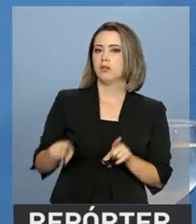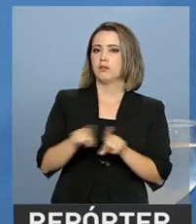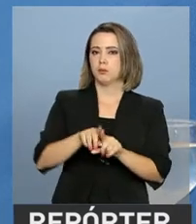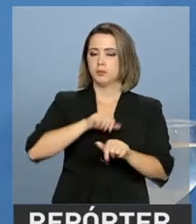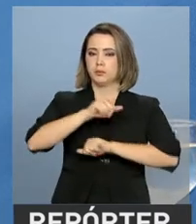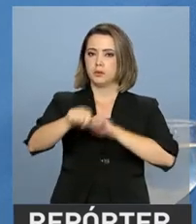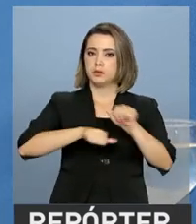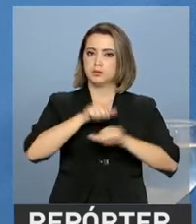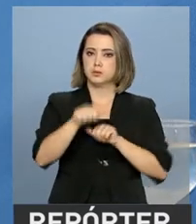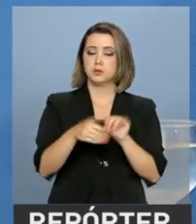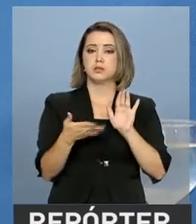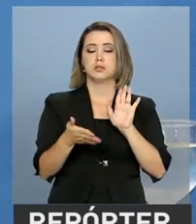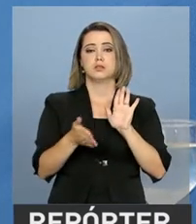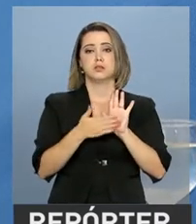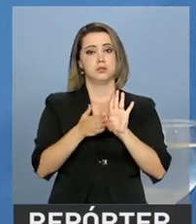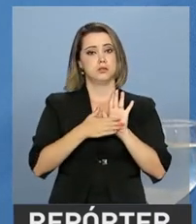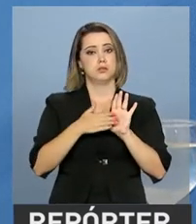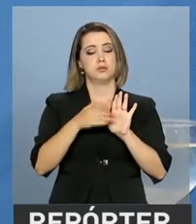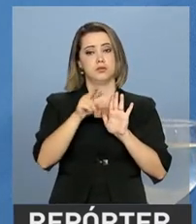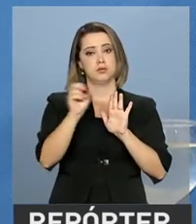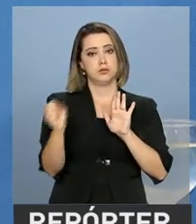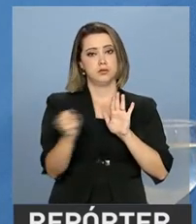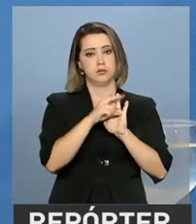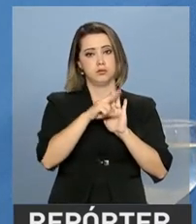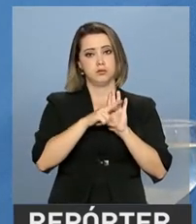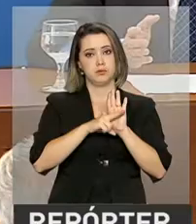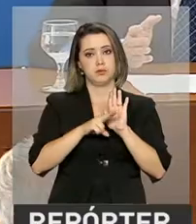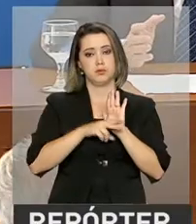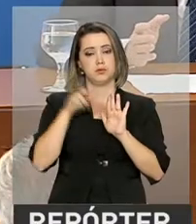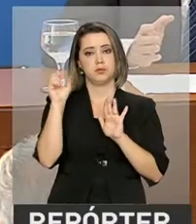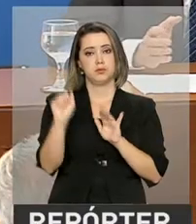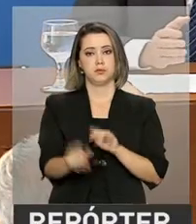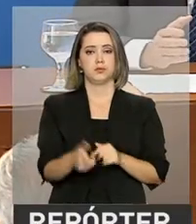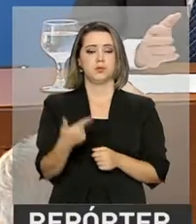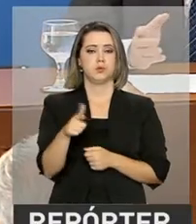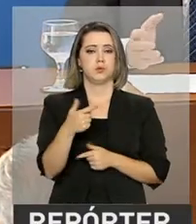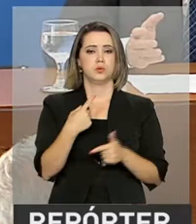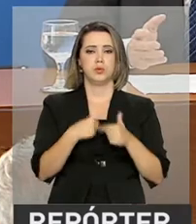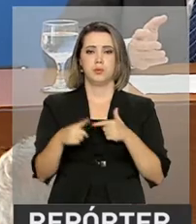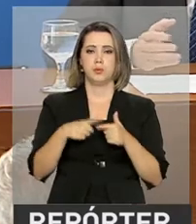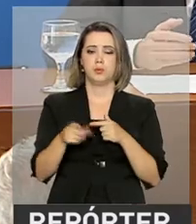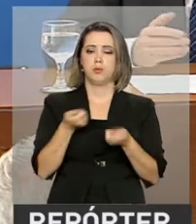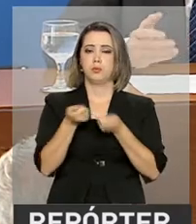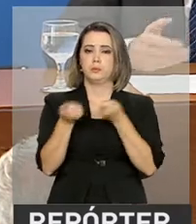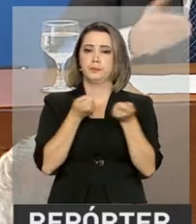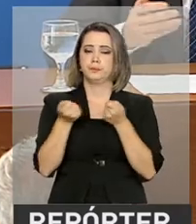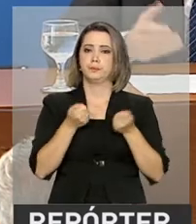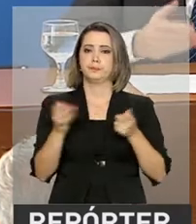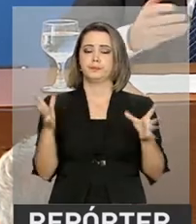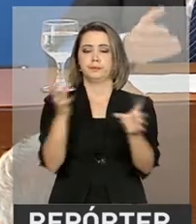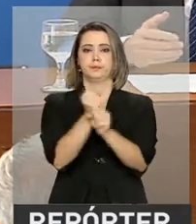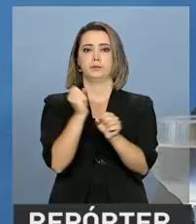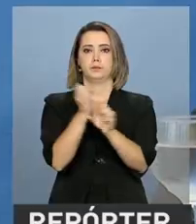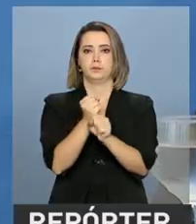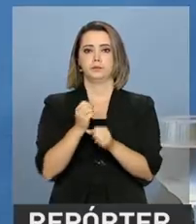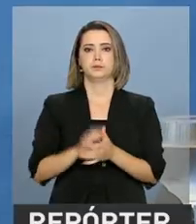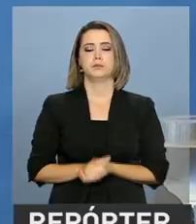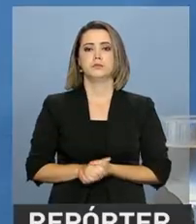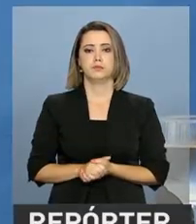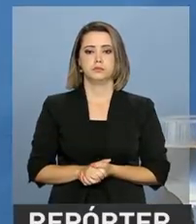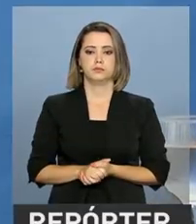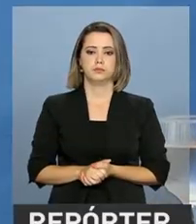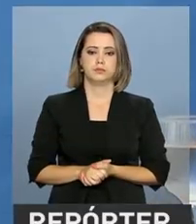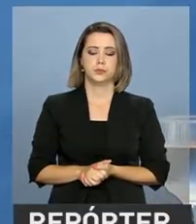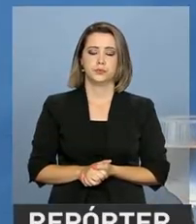na proposta de reforma do sistema de aposentadorias e pensões não vão interferir não é que ele das contas públicas não havia